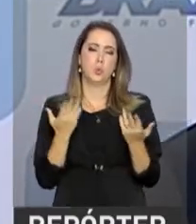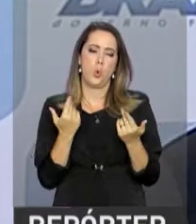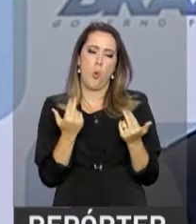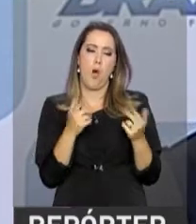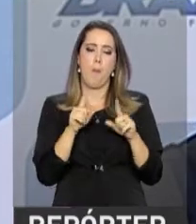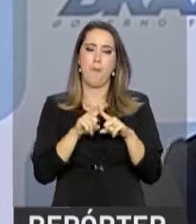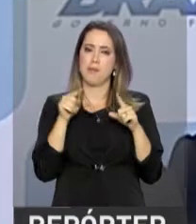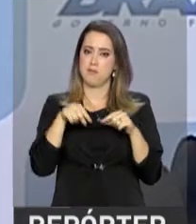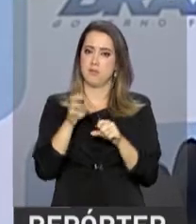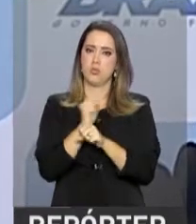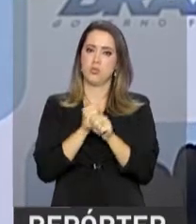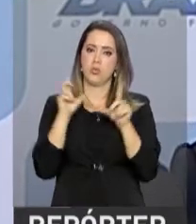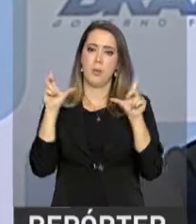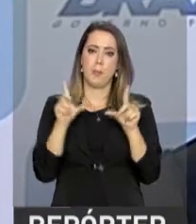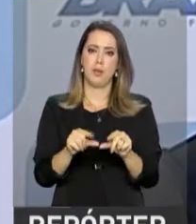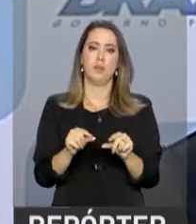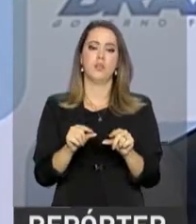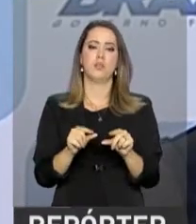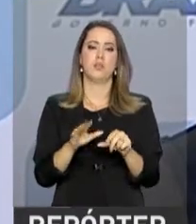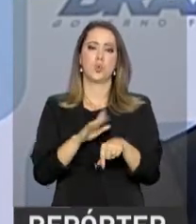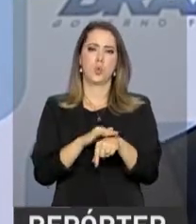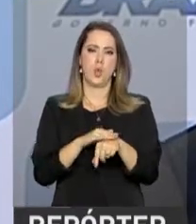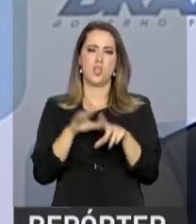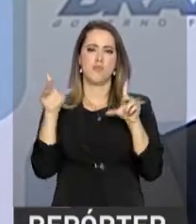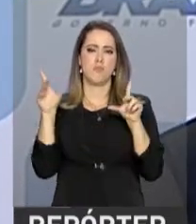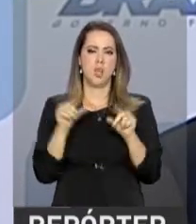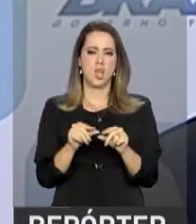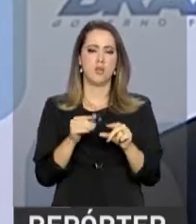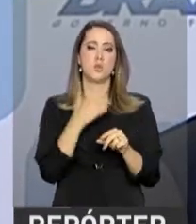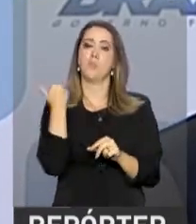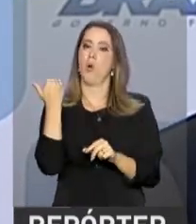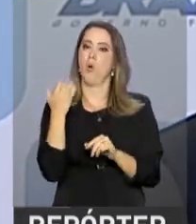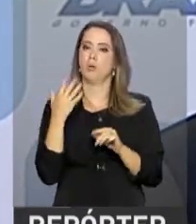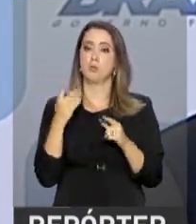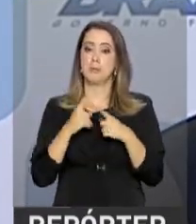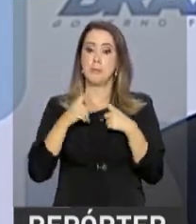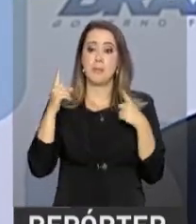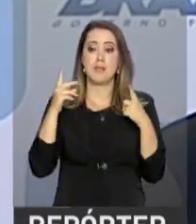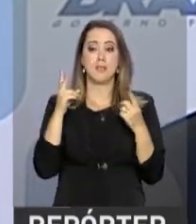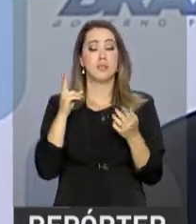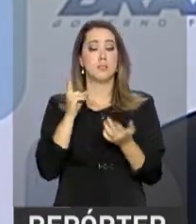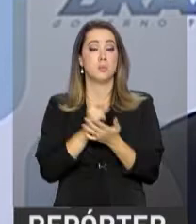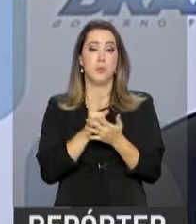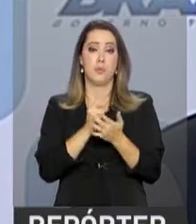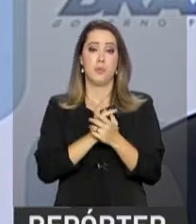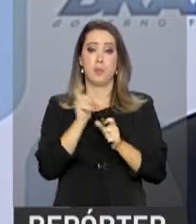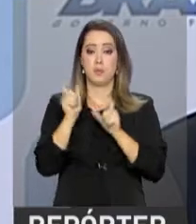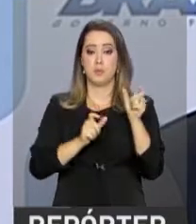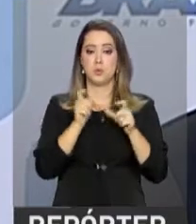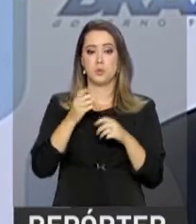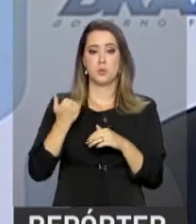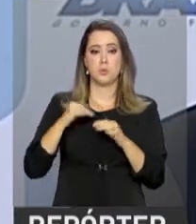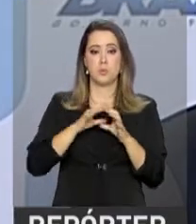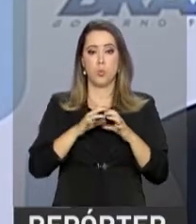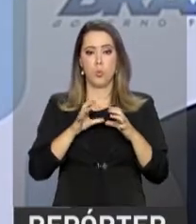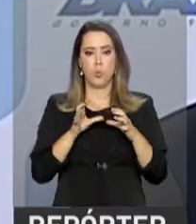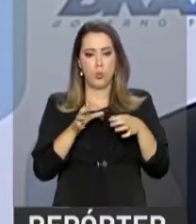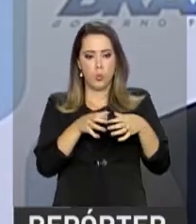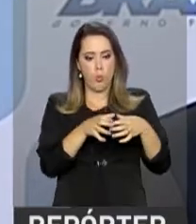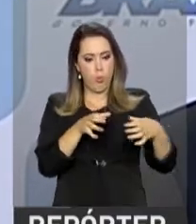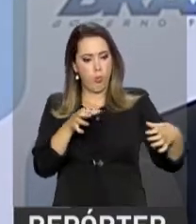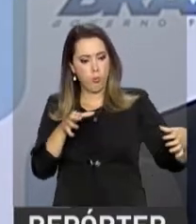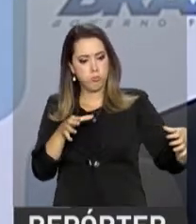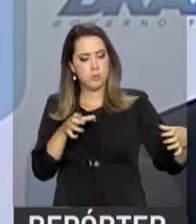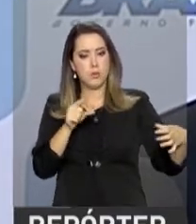menos casos e com menos óbvios embora a população afetada pelas chuvas ou seja muito maior do que a